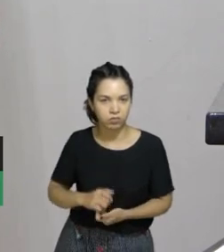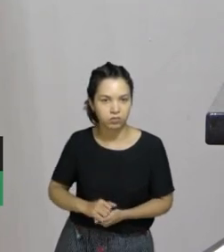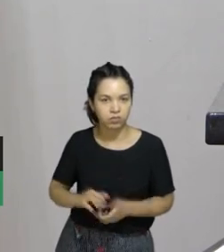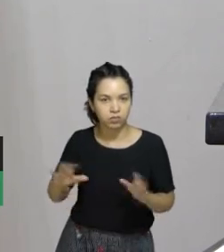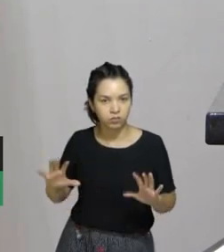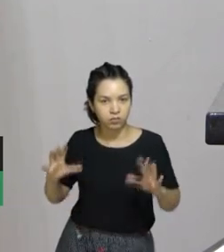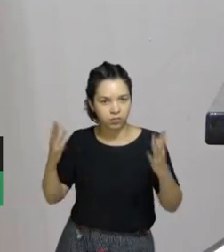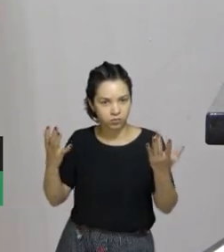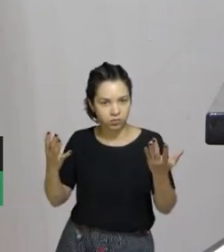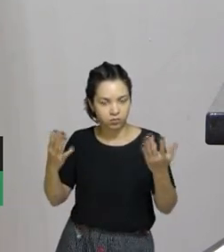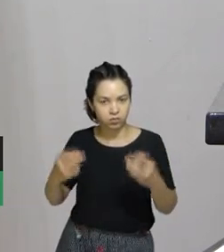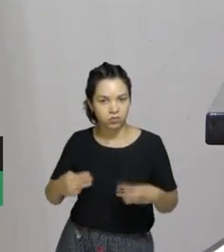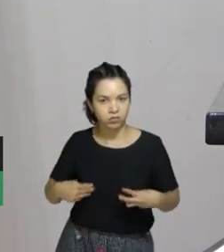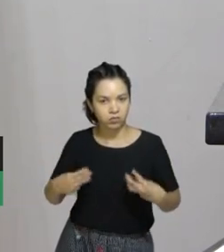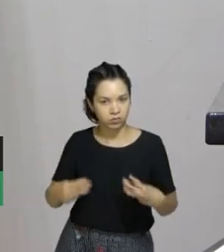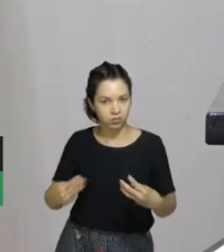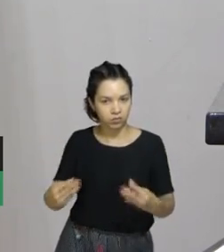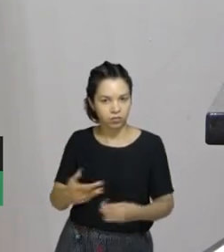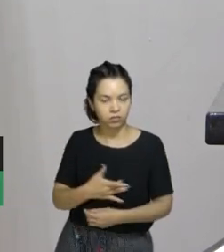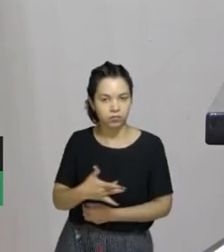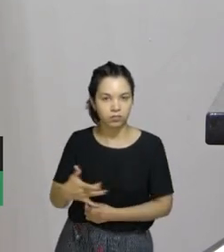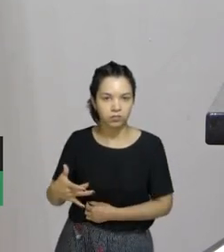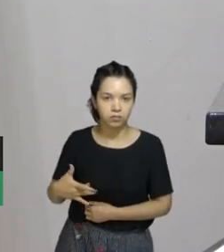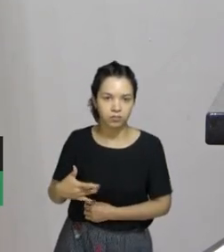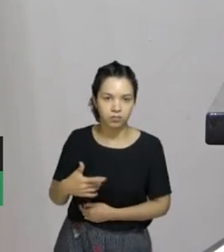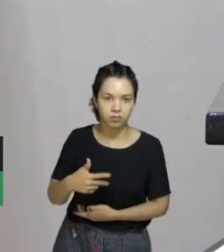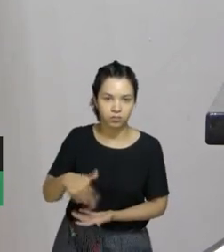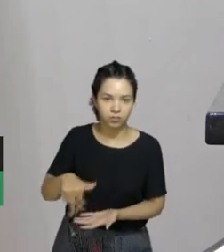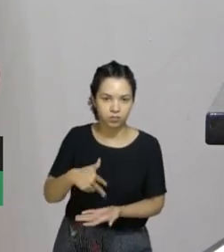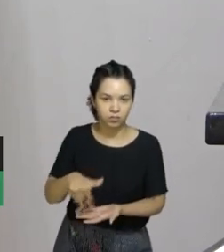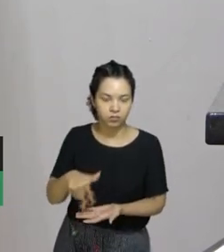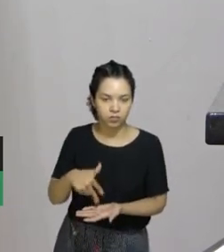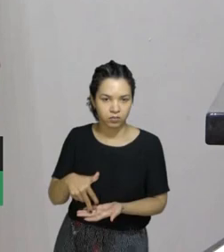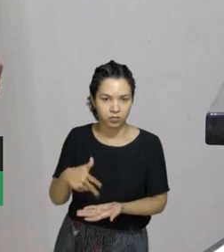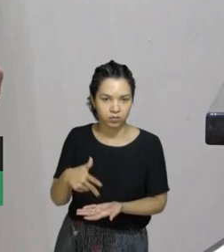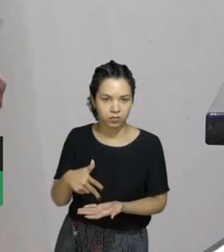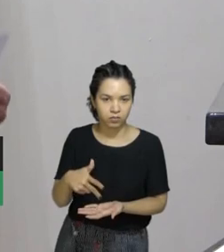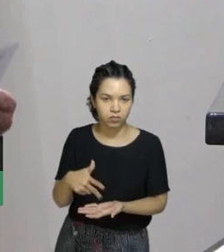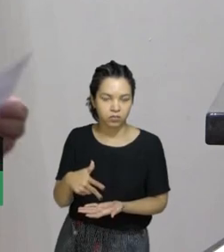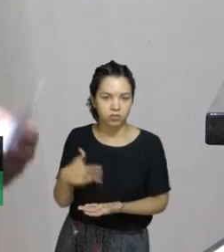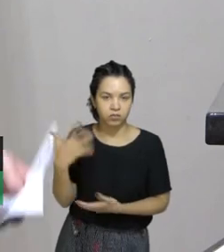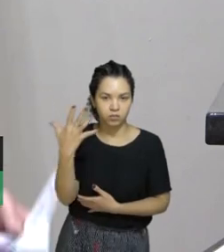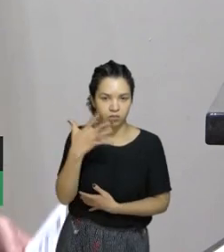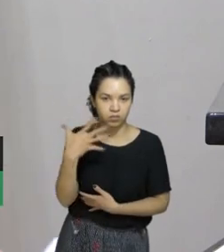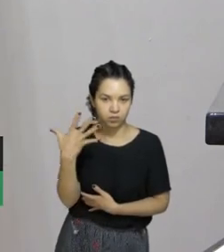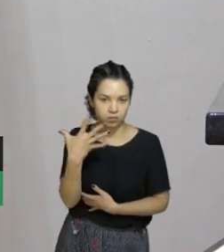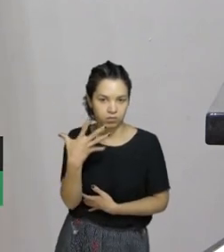do Ministério da Saúde tem dancinha erótica em Brasília.